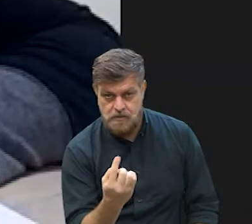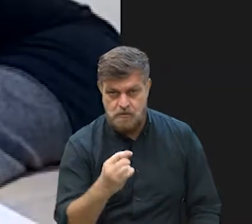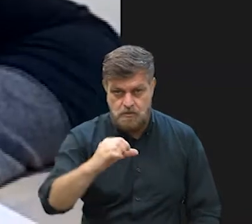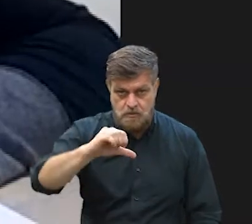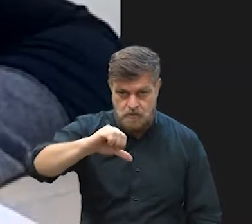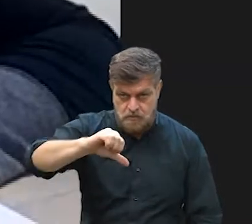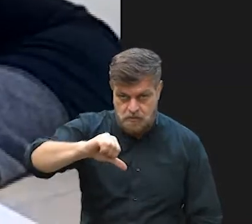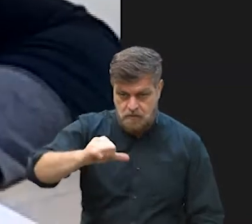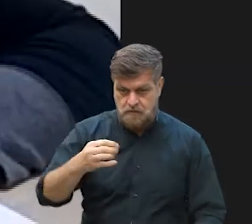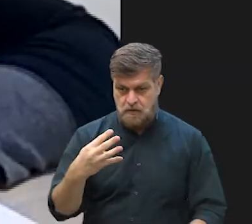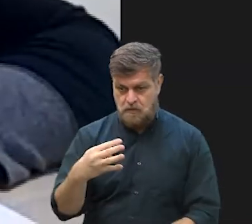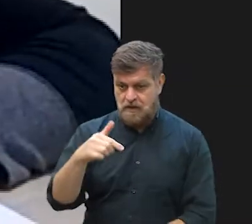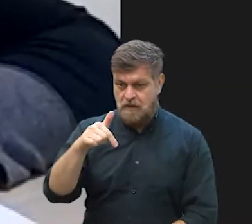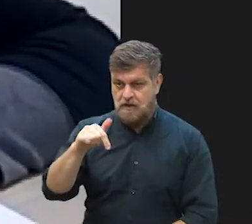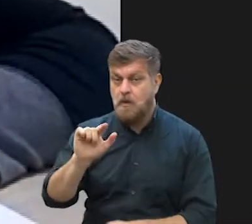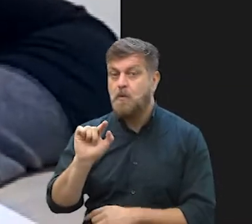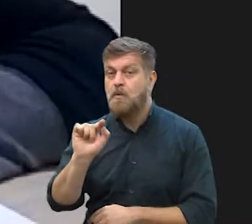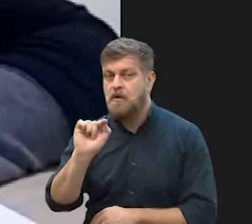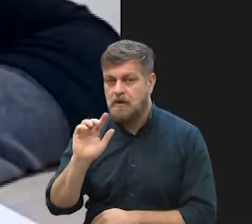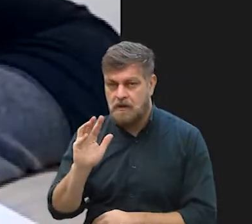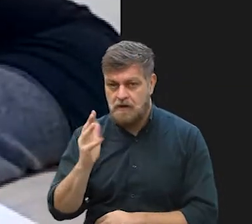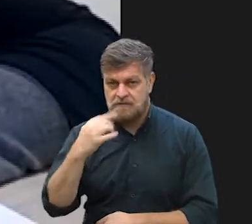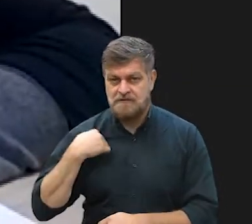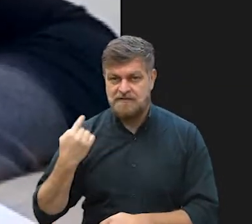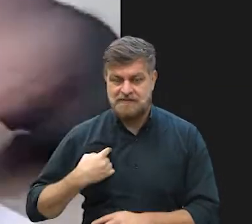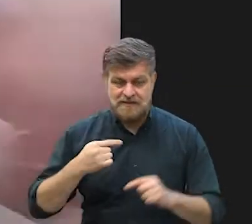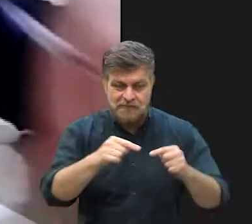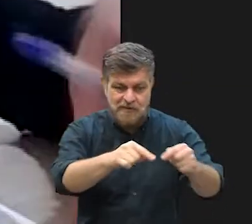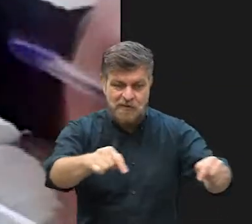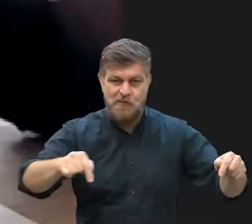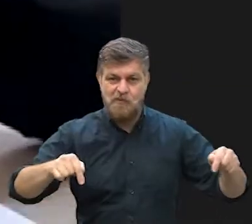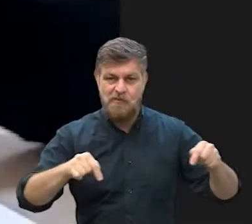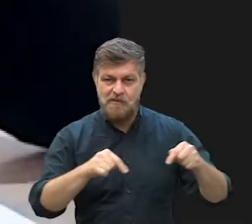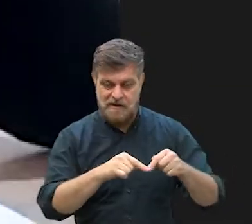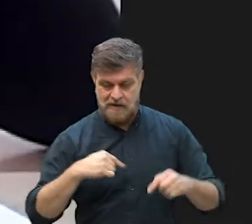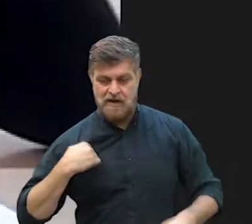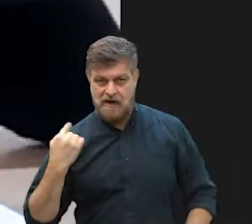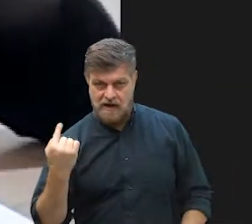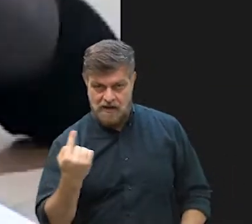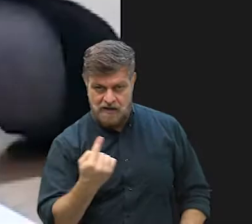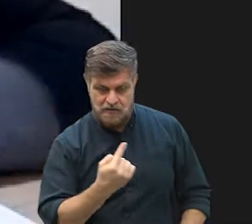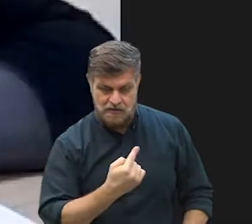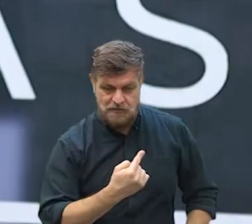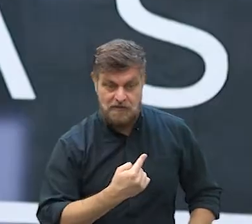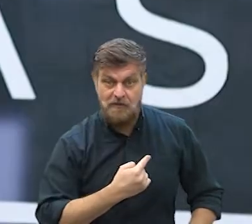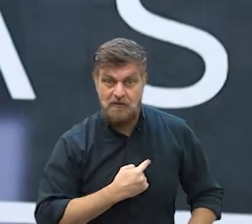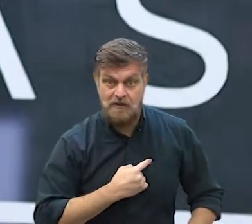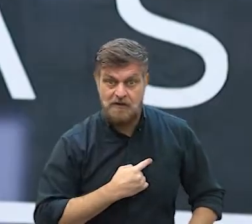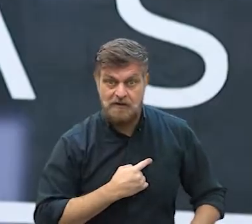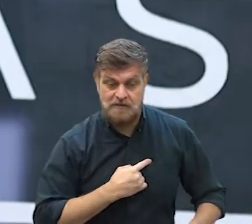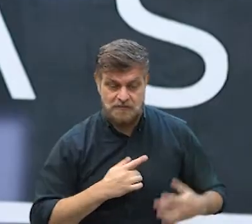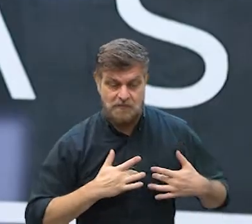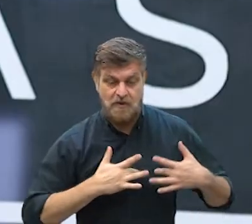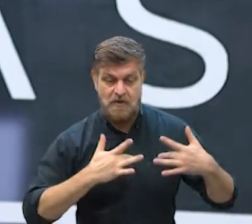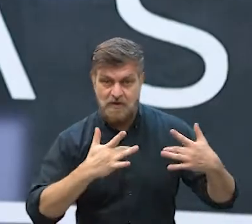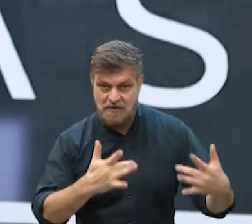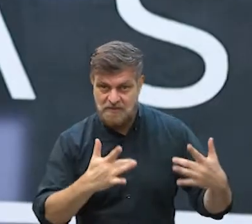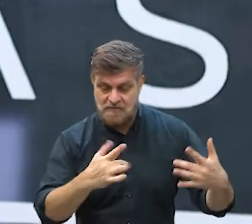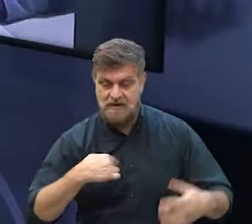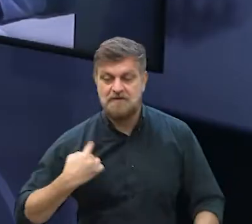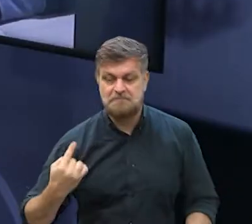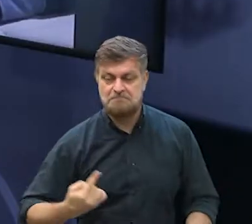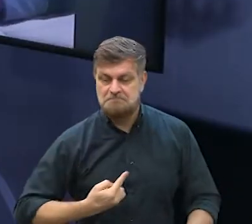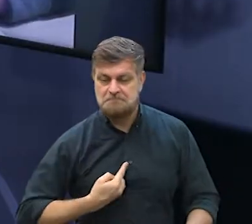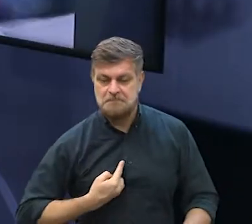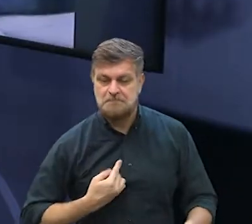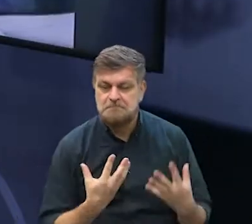1947, a gente teve o nosso próprio espaço, que esse espaço foi doado, né, pela mantenedora, ele foi